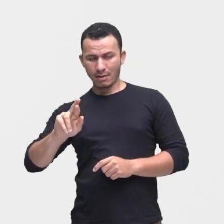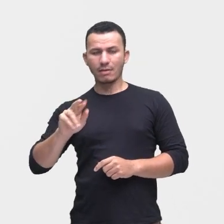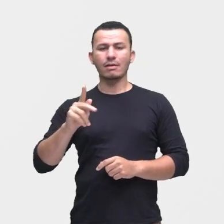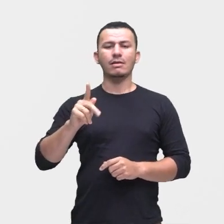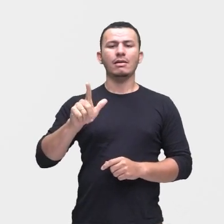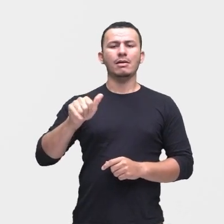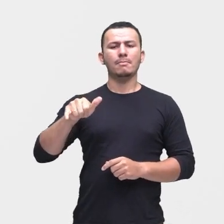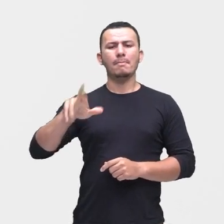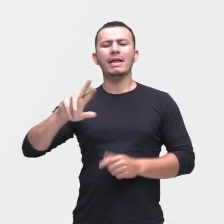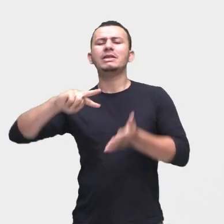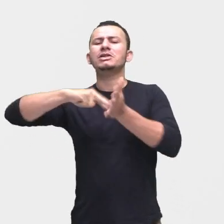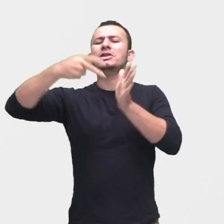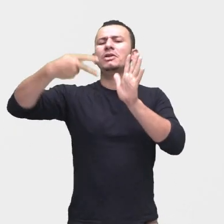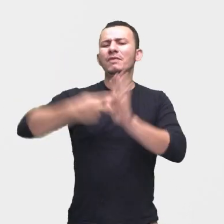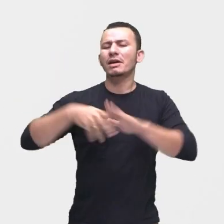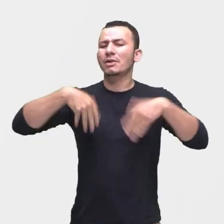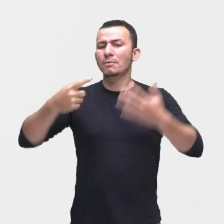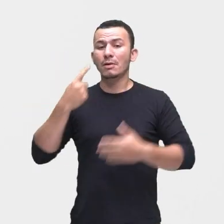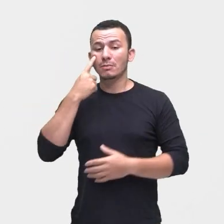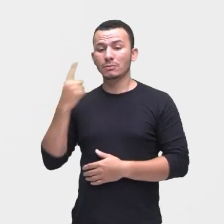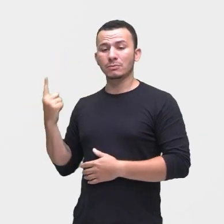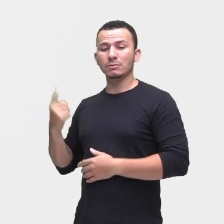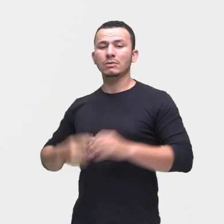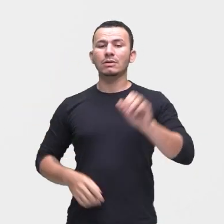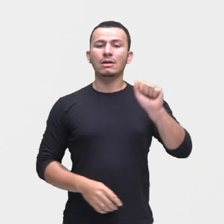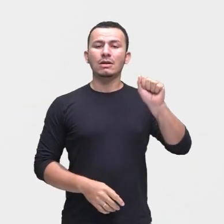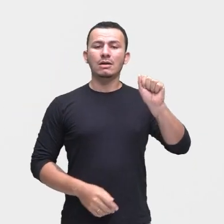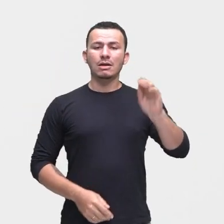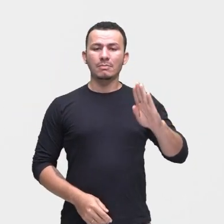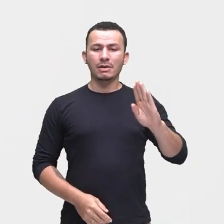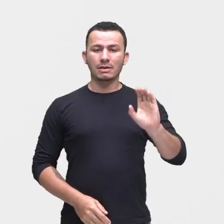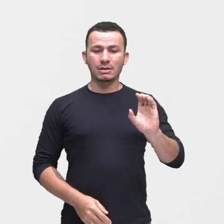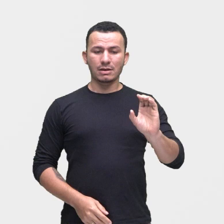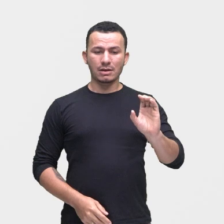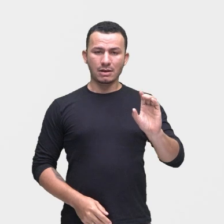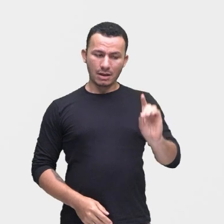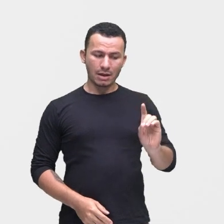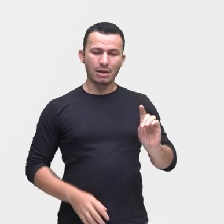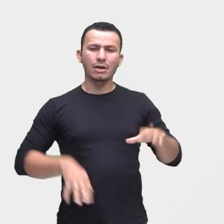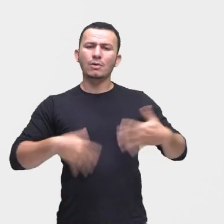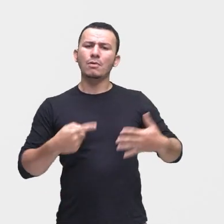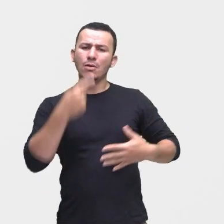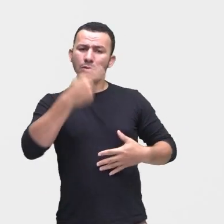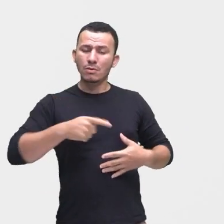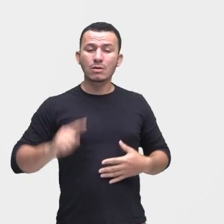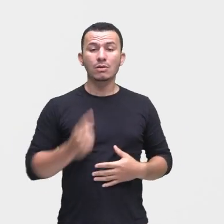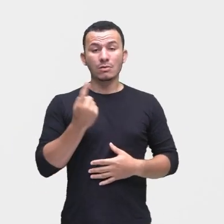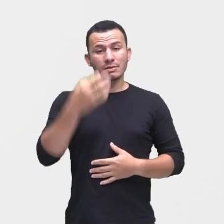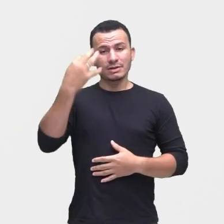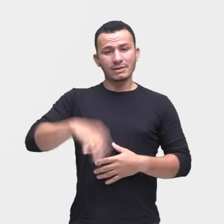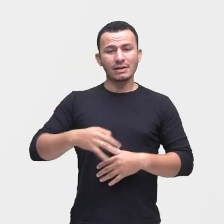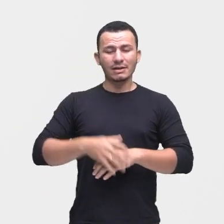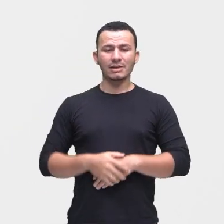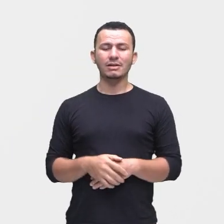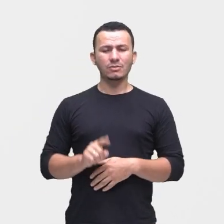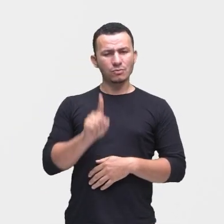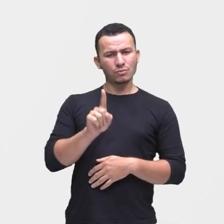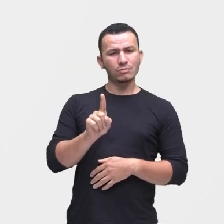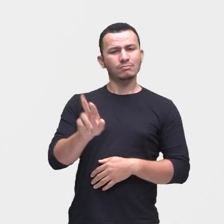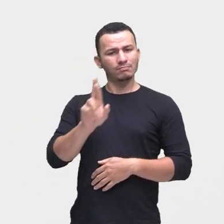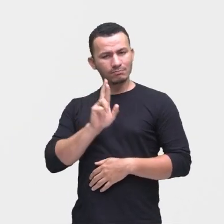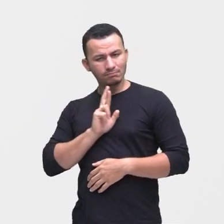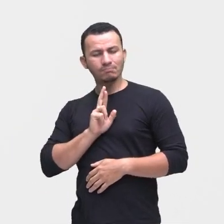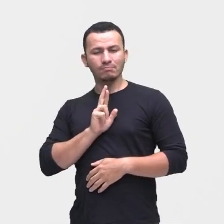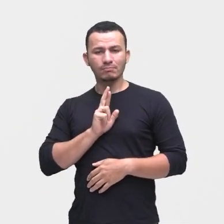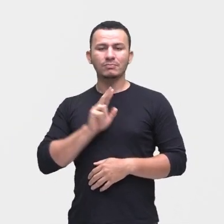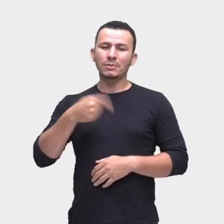letra B, desprezo pelo adversário; letra C, jogo sujo; letra D, trapaça. Marquem aí a alternativa